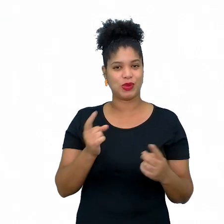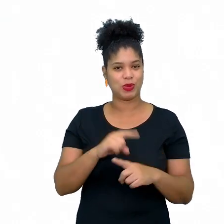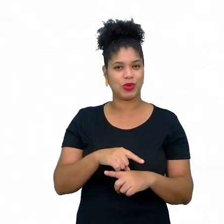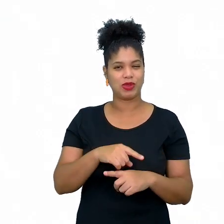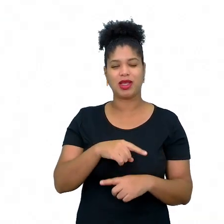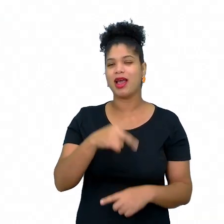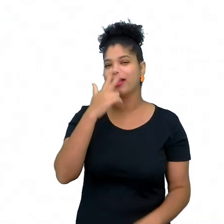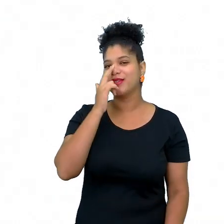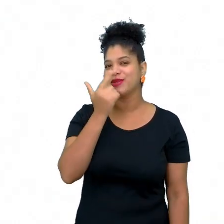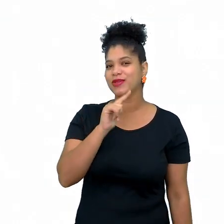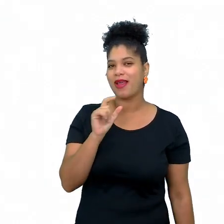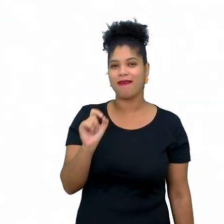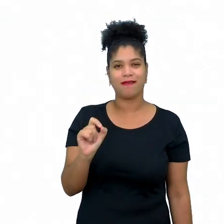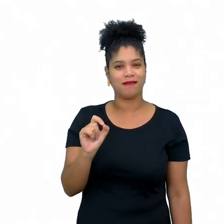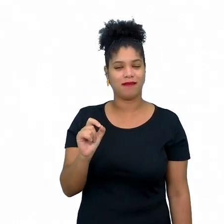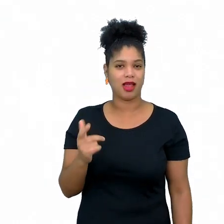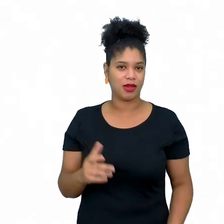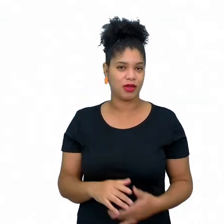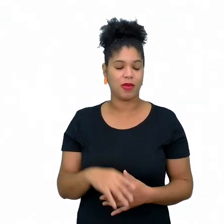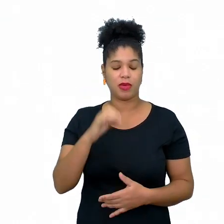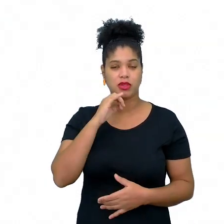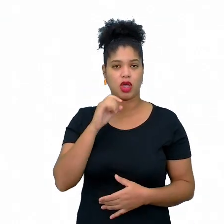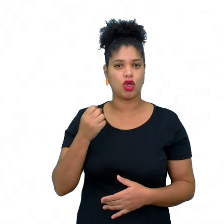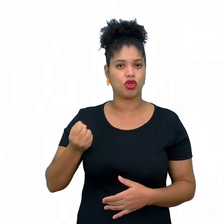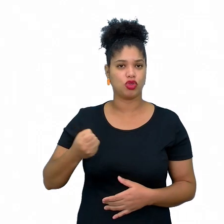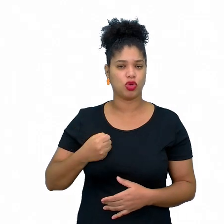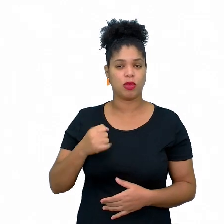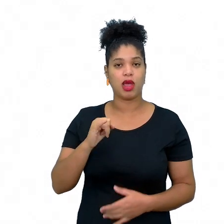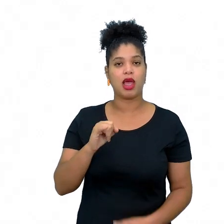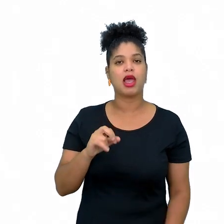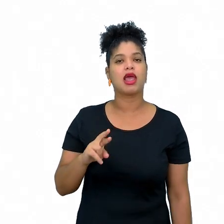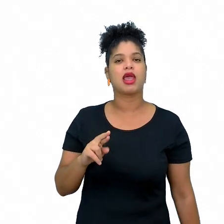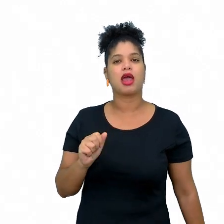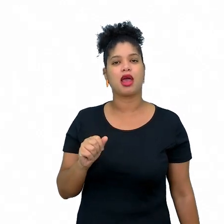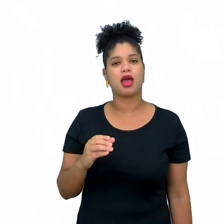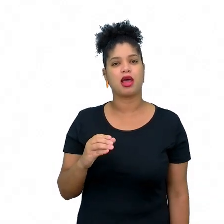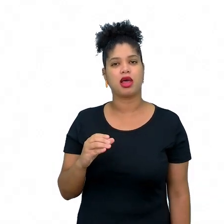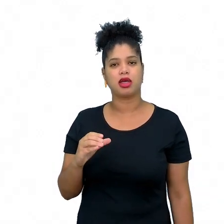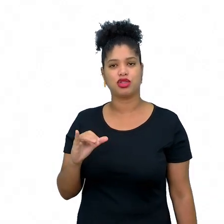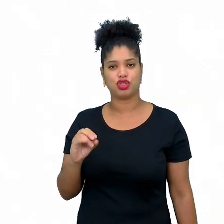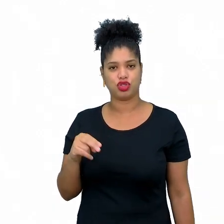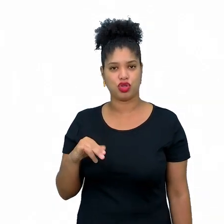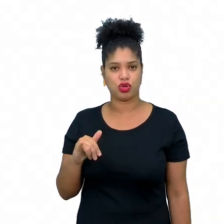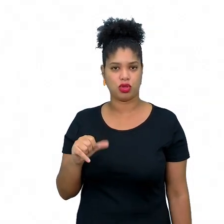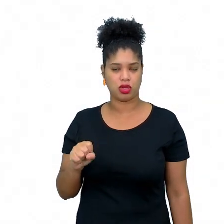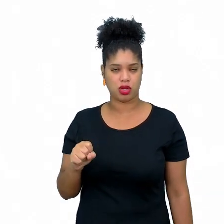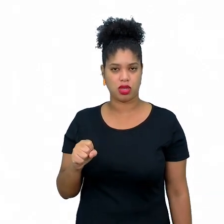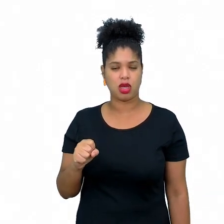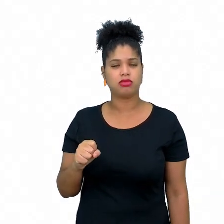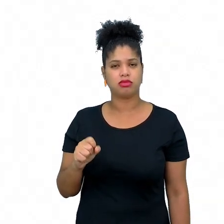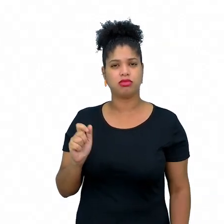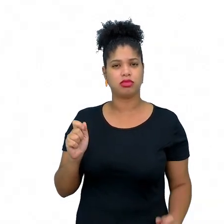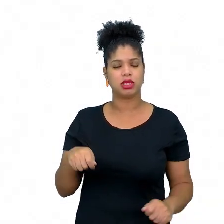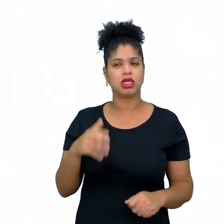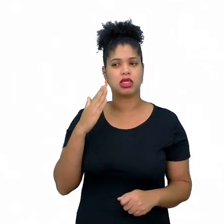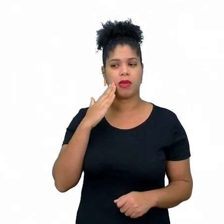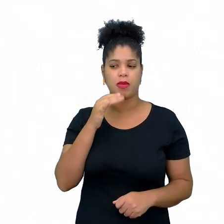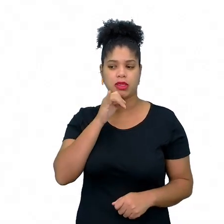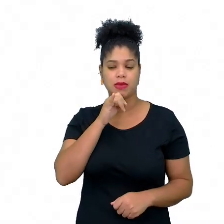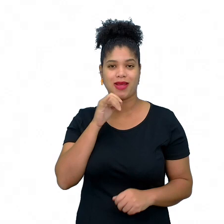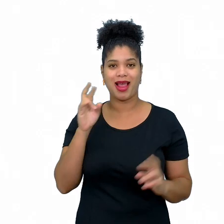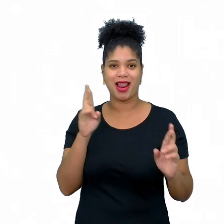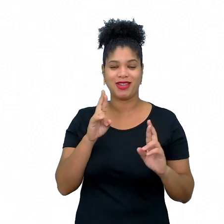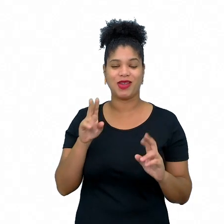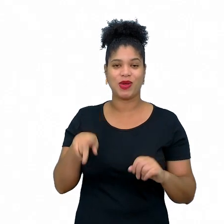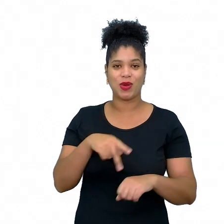que eu consigo trazer? Estou falando de números irracionais. Será que eu consigo trazer alguma discussão com raiz, né, com